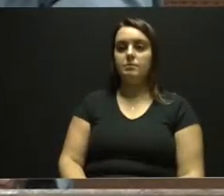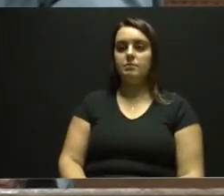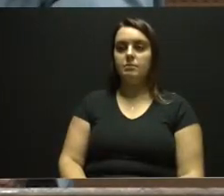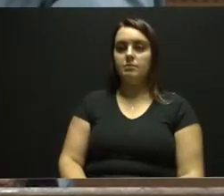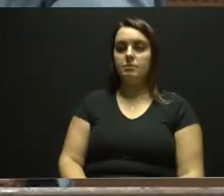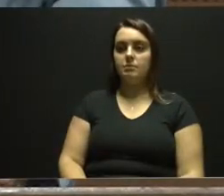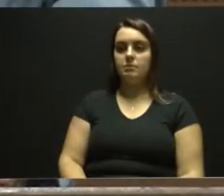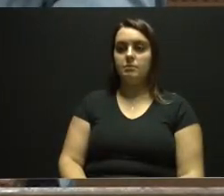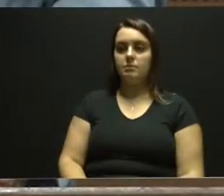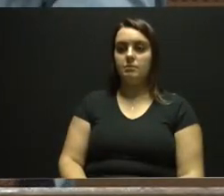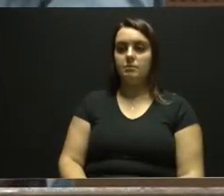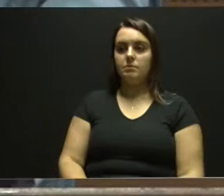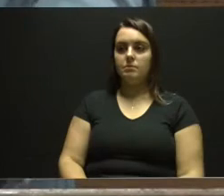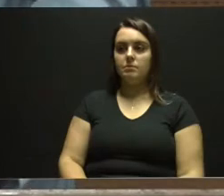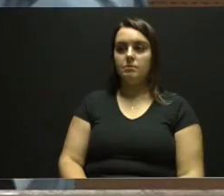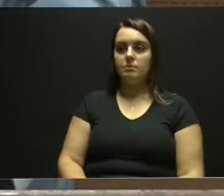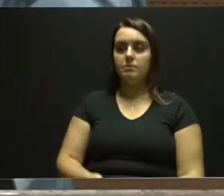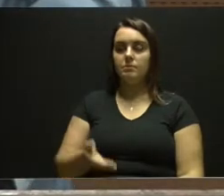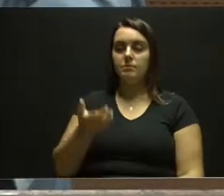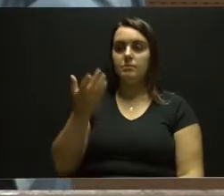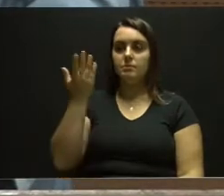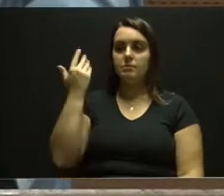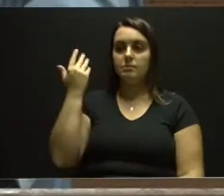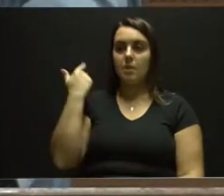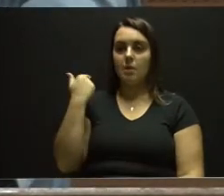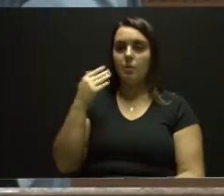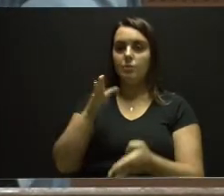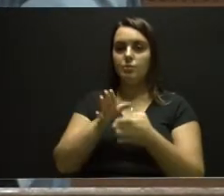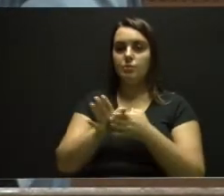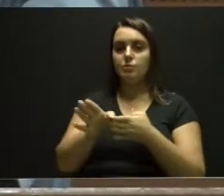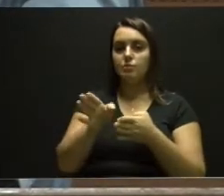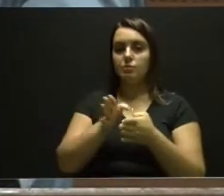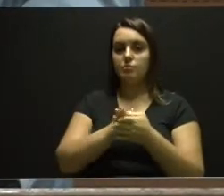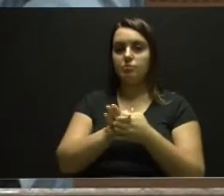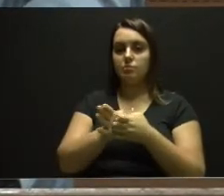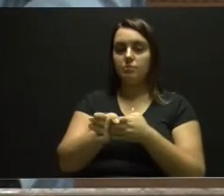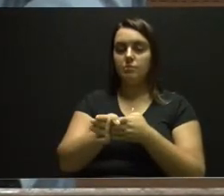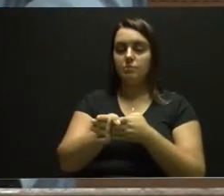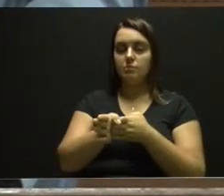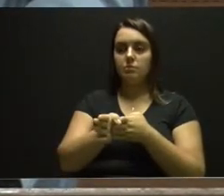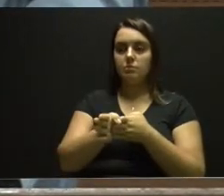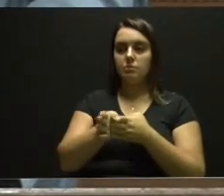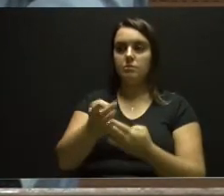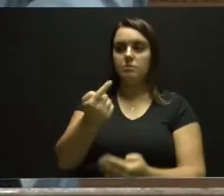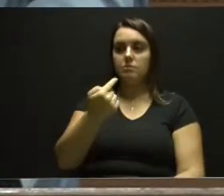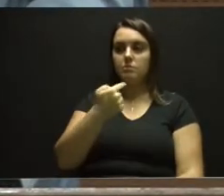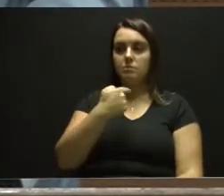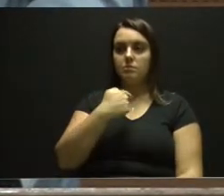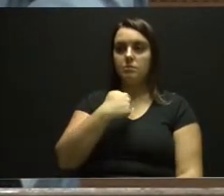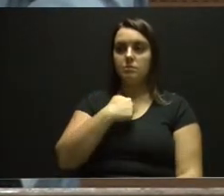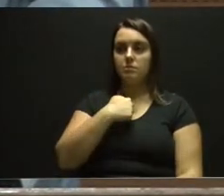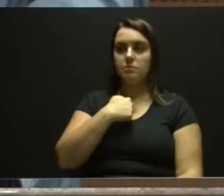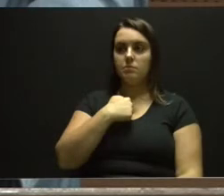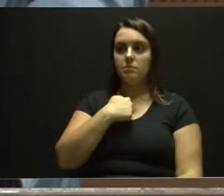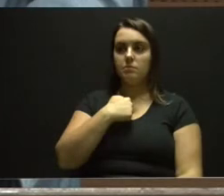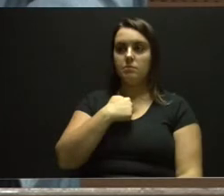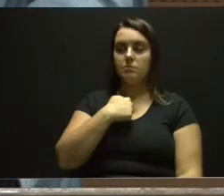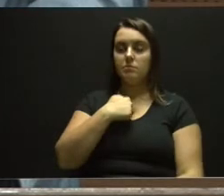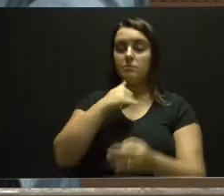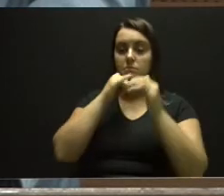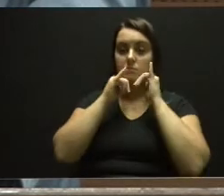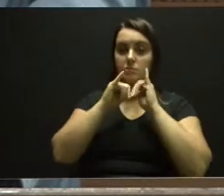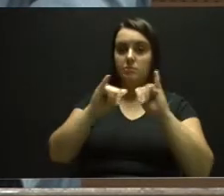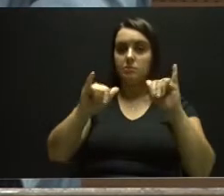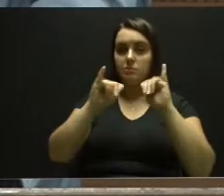onde nós estávamos lá na frente do conselho eu vou aproveitar publicamente